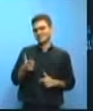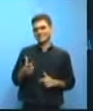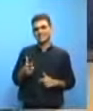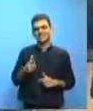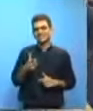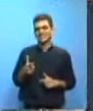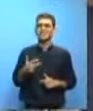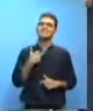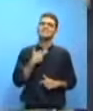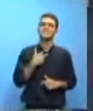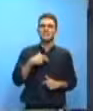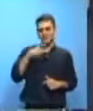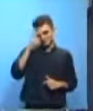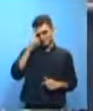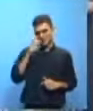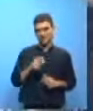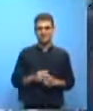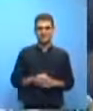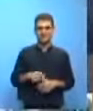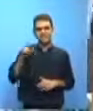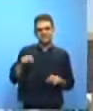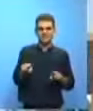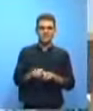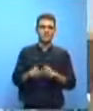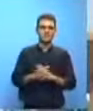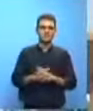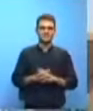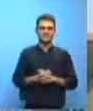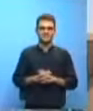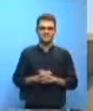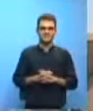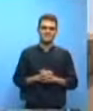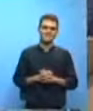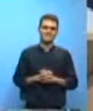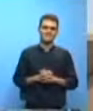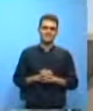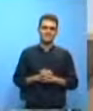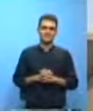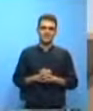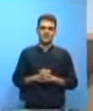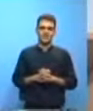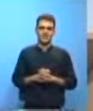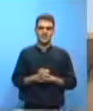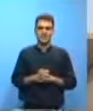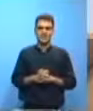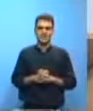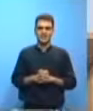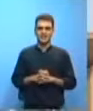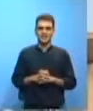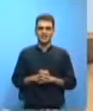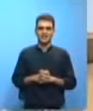Foi, então vai ver, é o pai. Aí foi a vez da sogra falar, deve ser. Eu fico imaginando para a cara